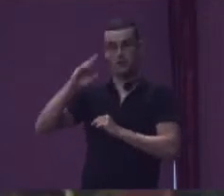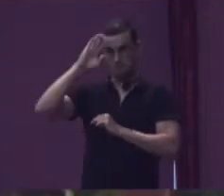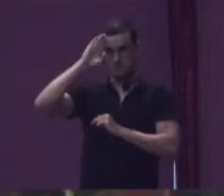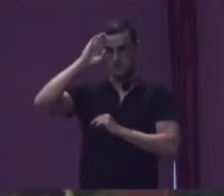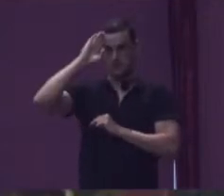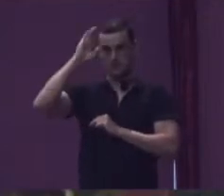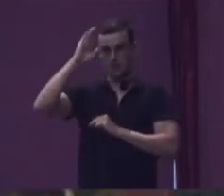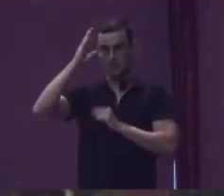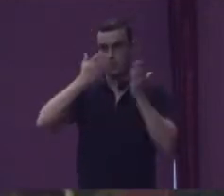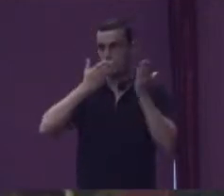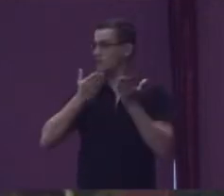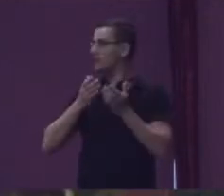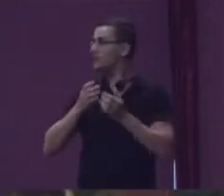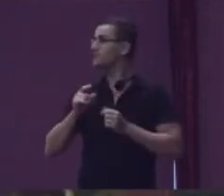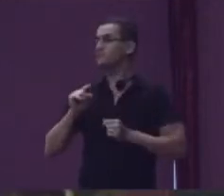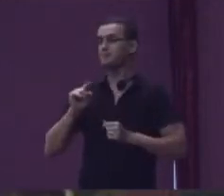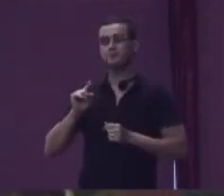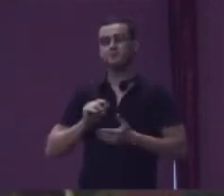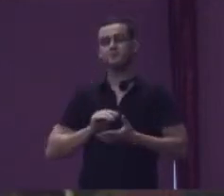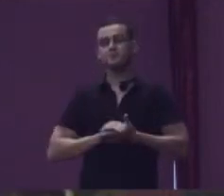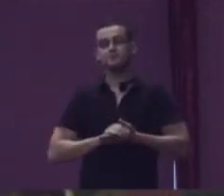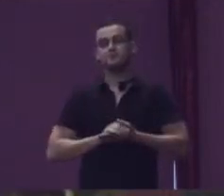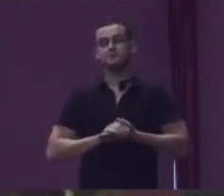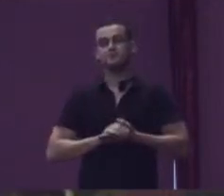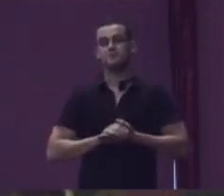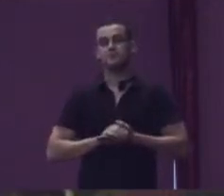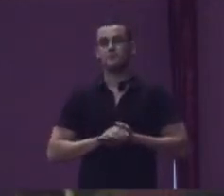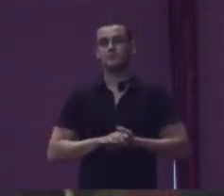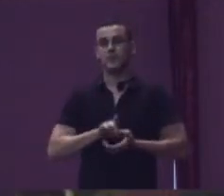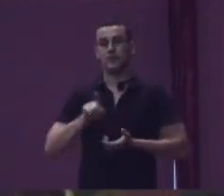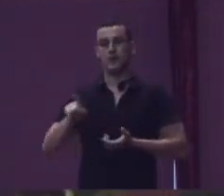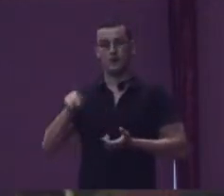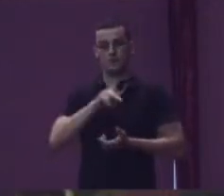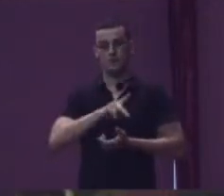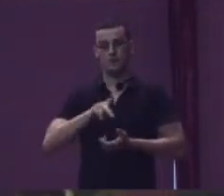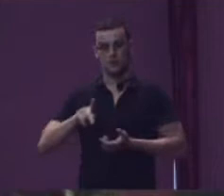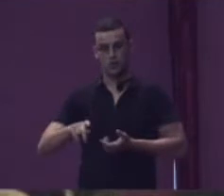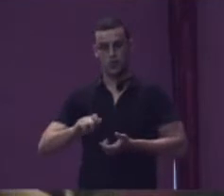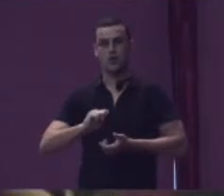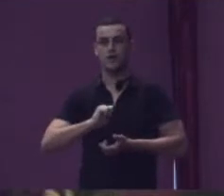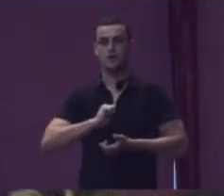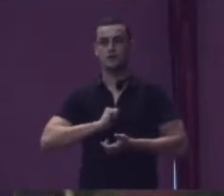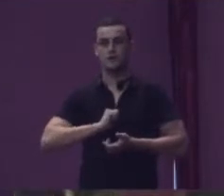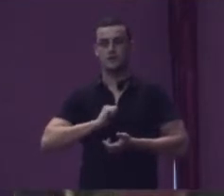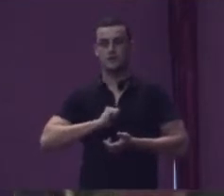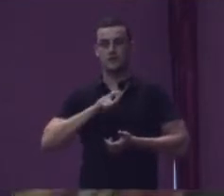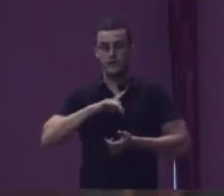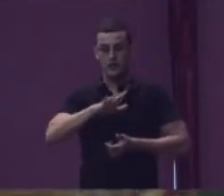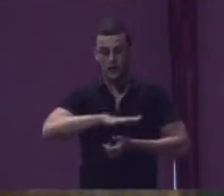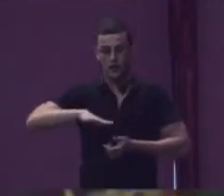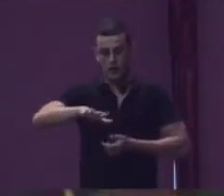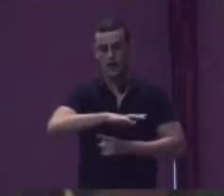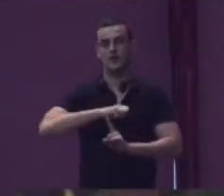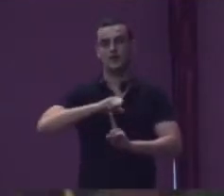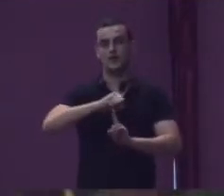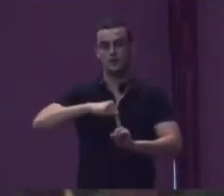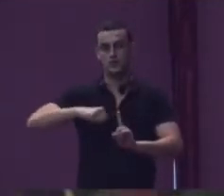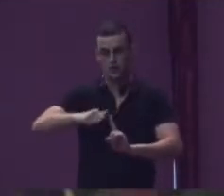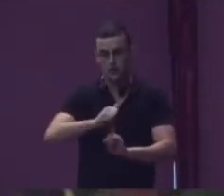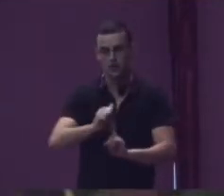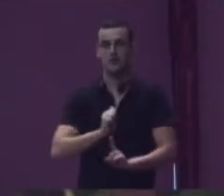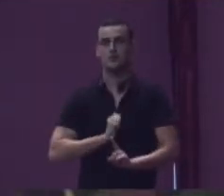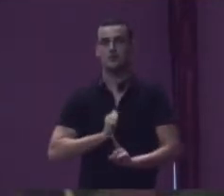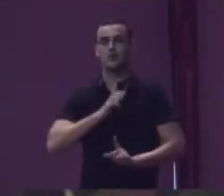A doutora Sheila é professora emérita de Antropologia no Departamento de Sociologia, Antropologia e